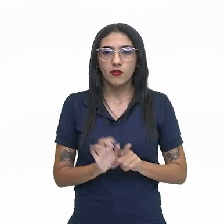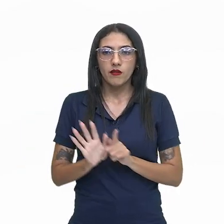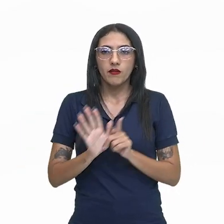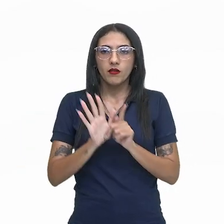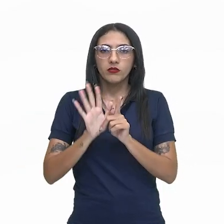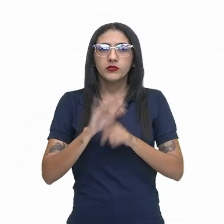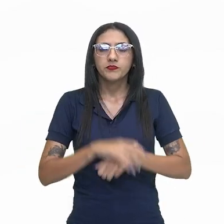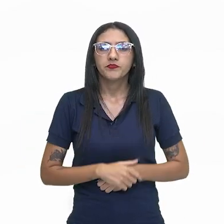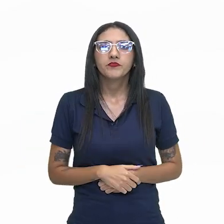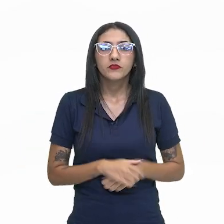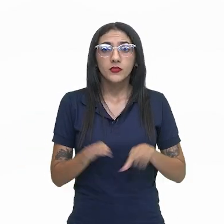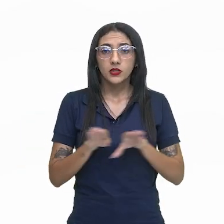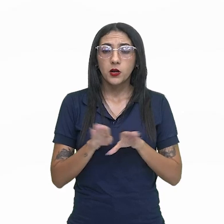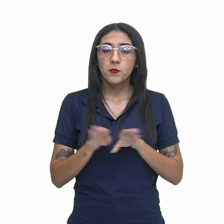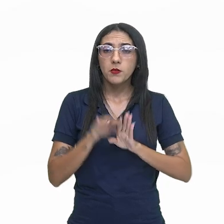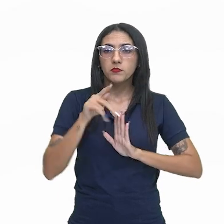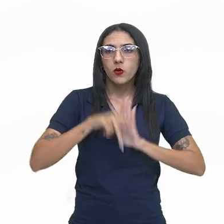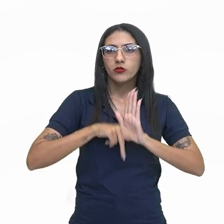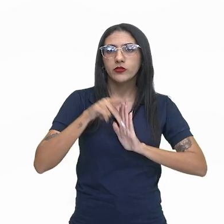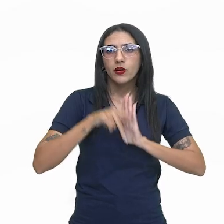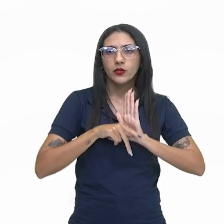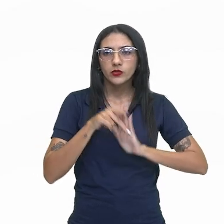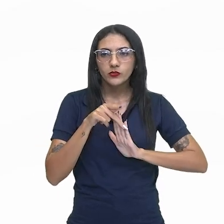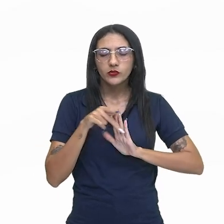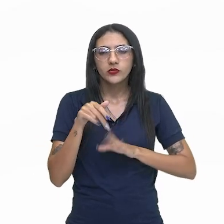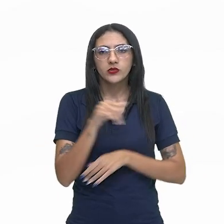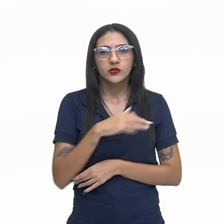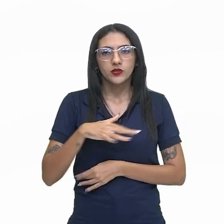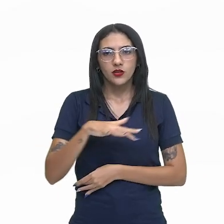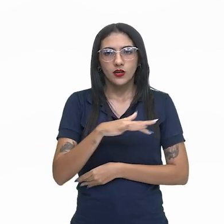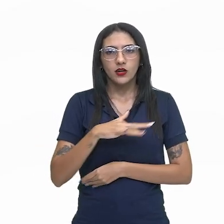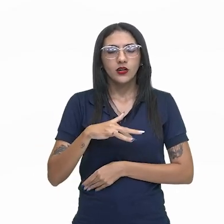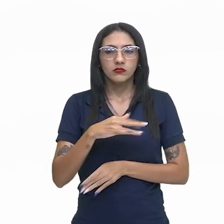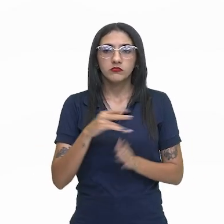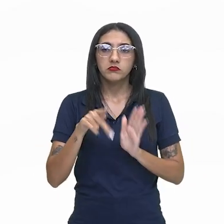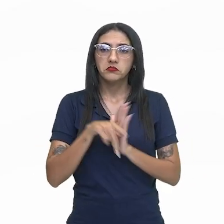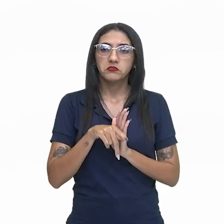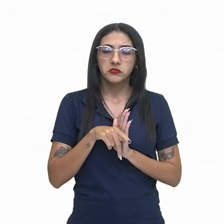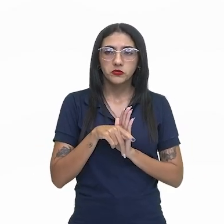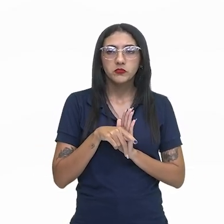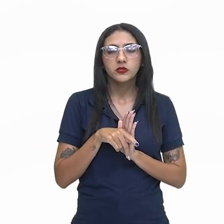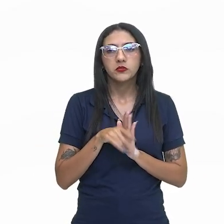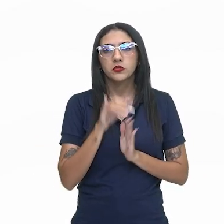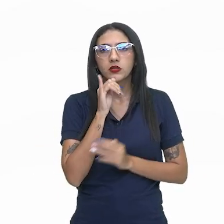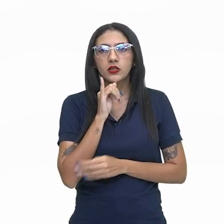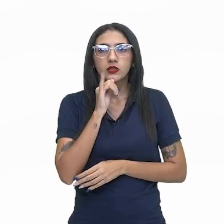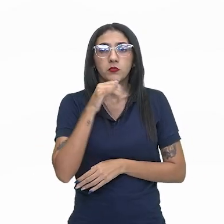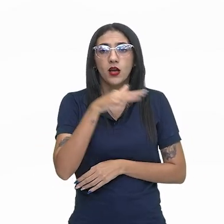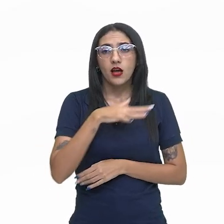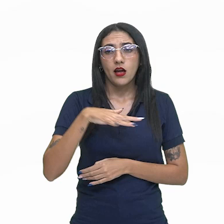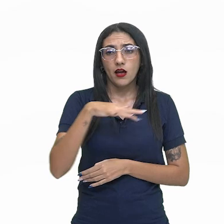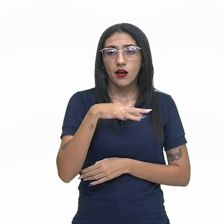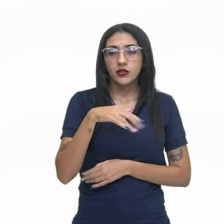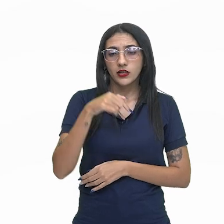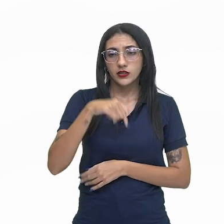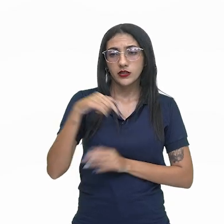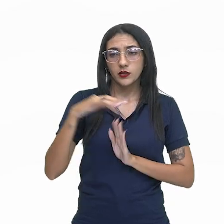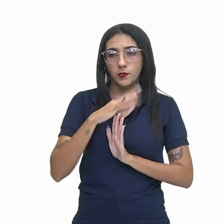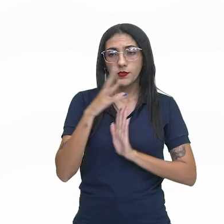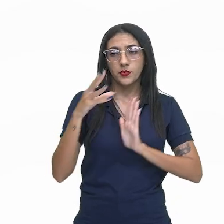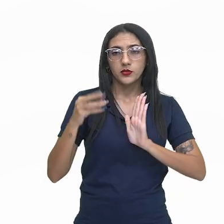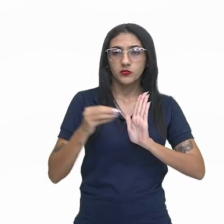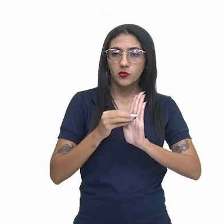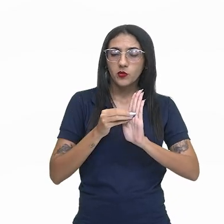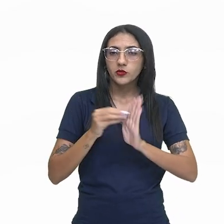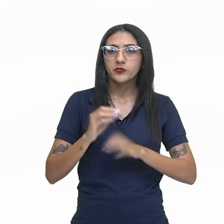de extração, assim como nós vimos ali da mineração, né? Em áreas mais sensíveis, como é o caso da nossa região, da